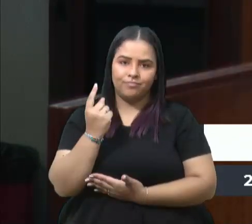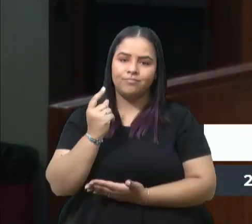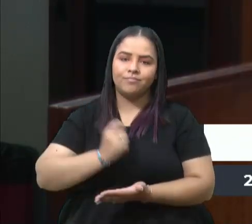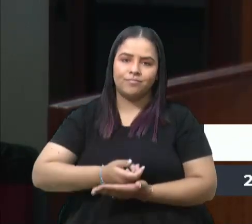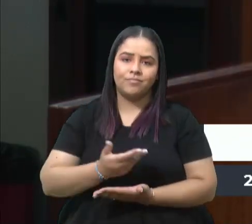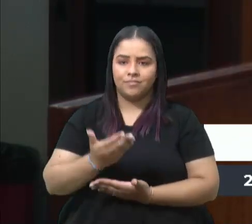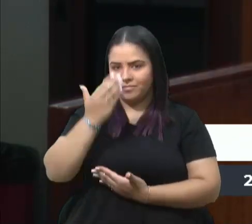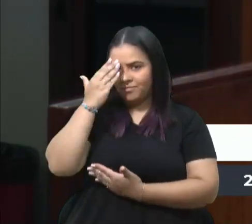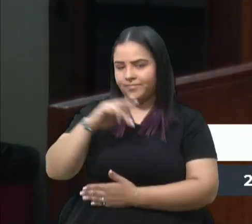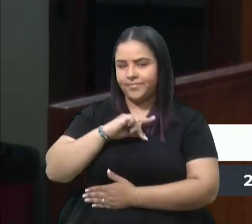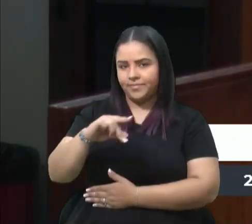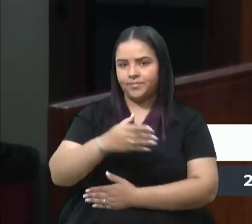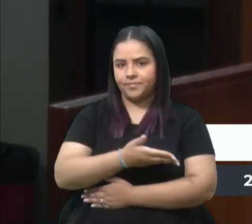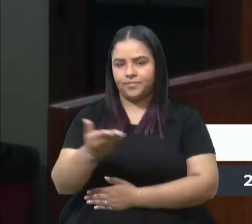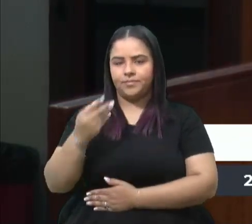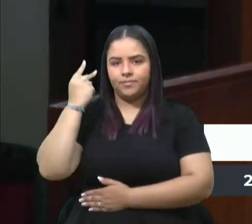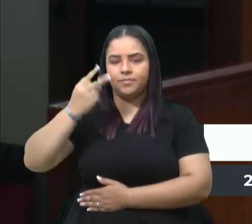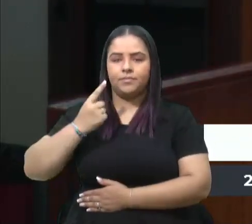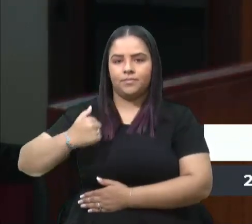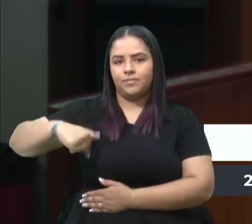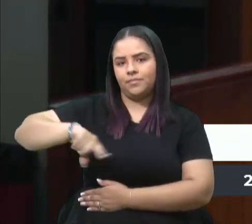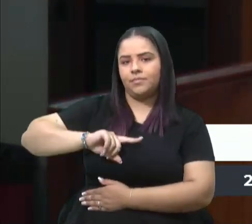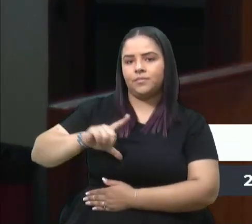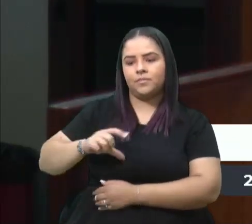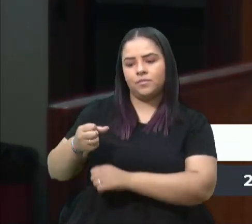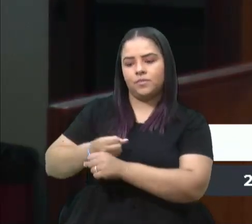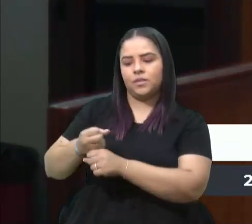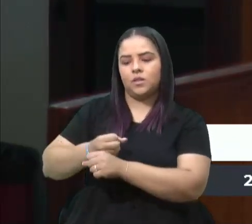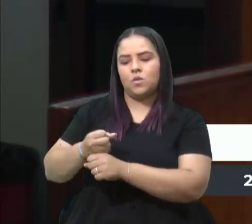obrigado, senhor presidente, senhoras e senhores vereadores, e que tenhamos um ótimo ano pela frente. Muito obrigado. Obrigado.